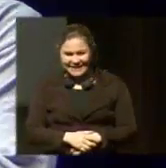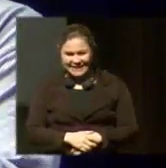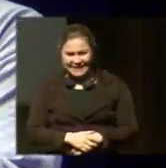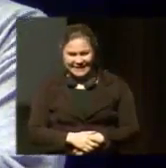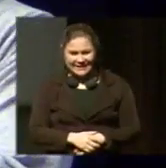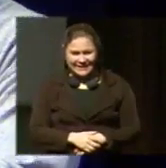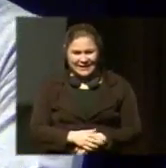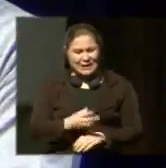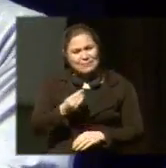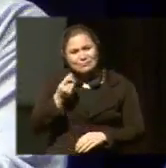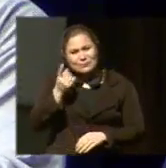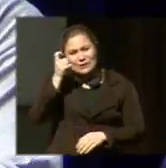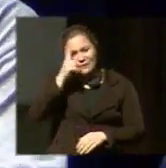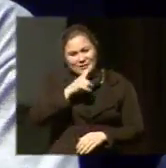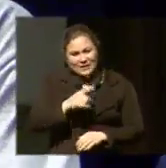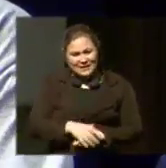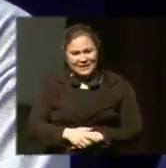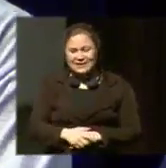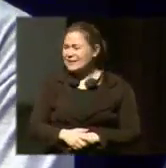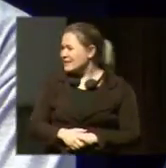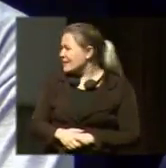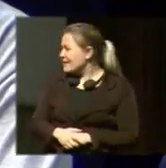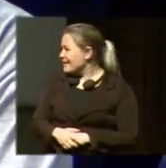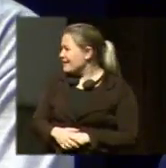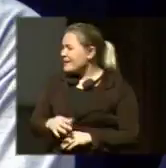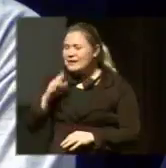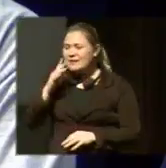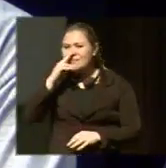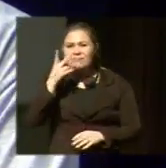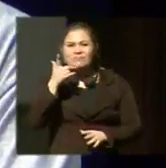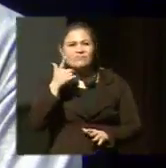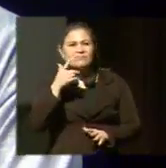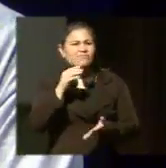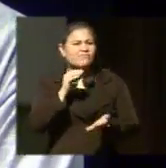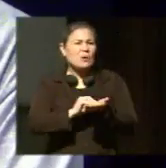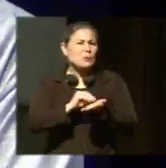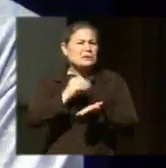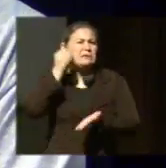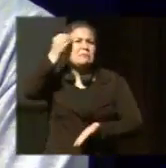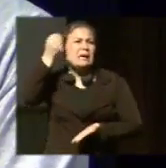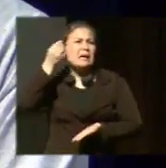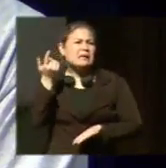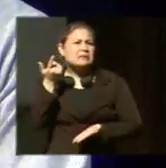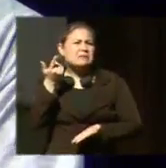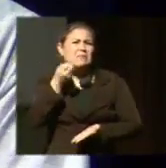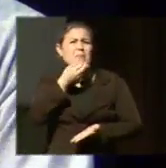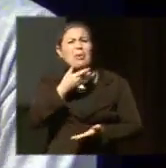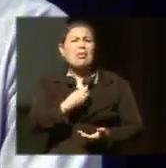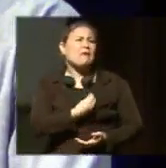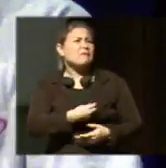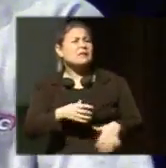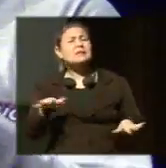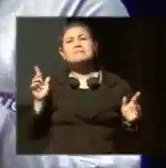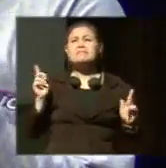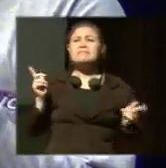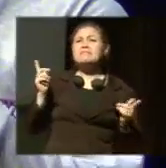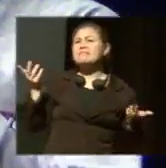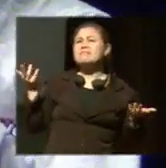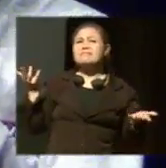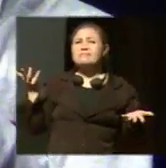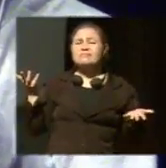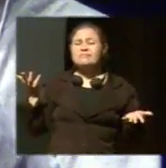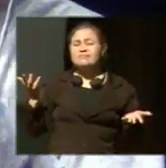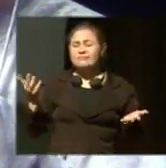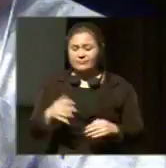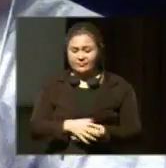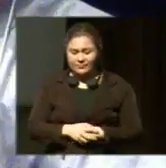É bem difícil, mas como imagino velho? Me imagino como alguém experiente, sábio, de bem com a vida.